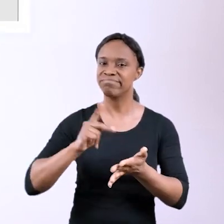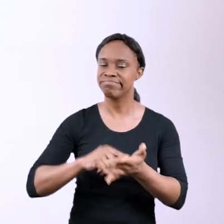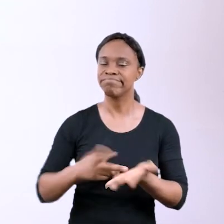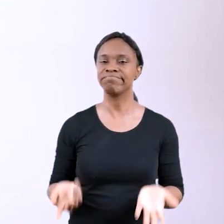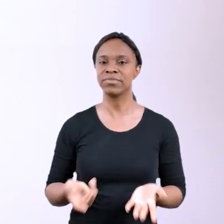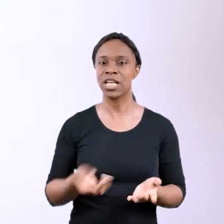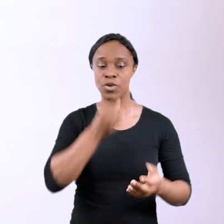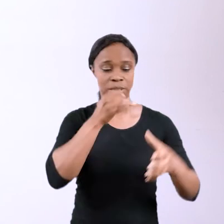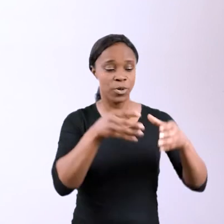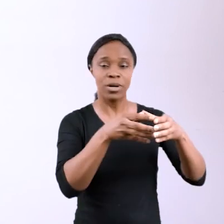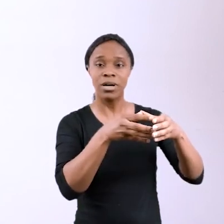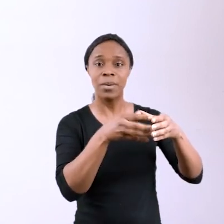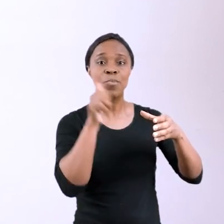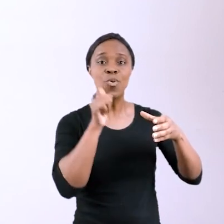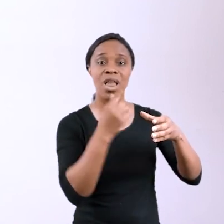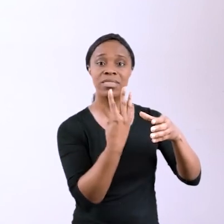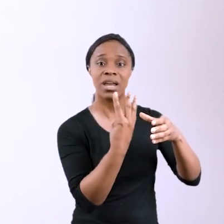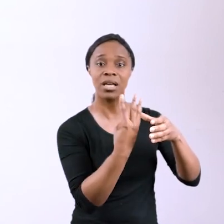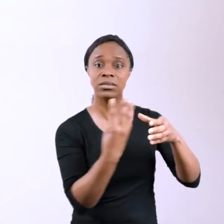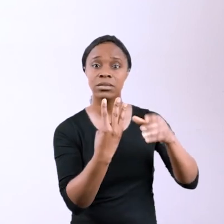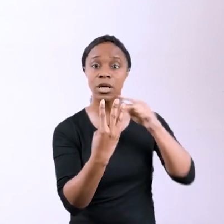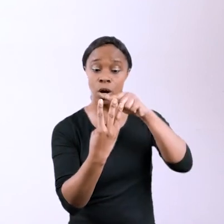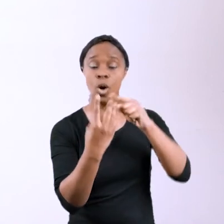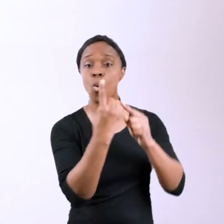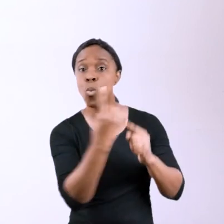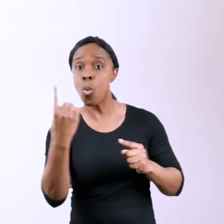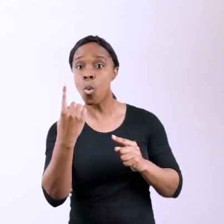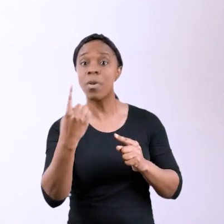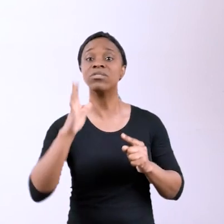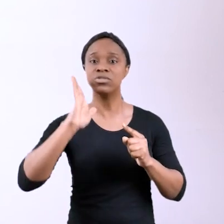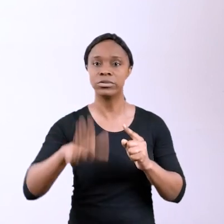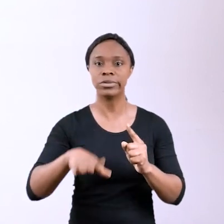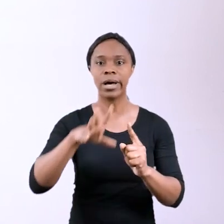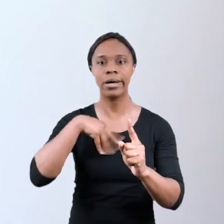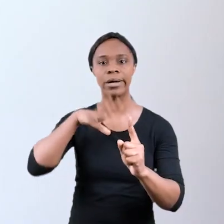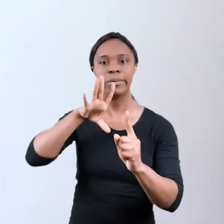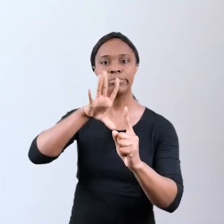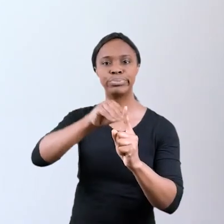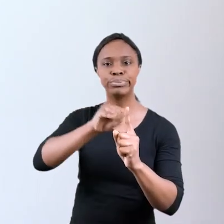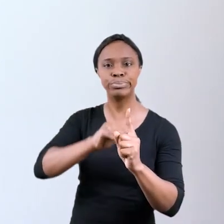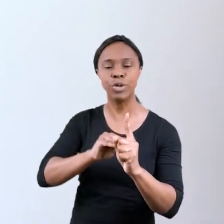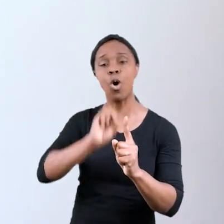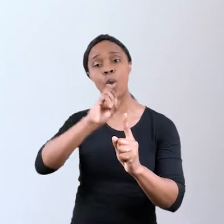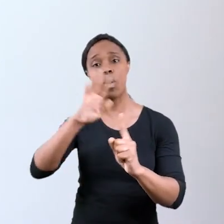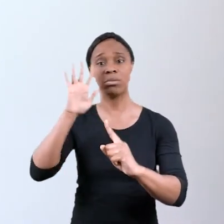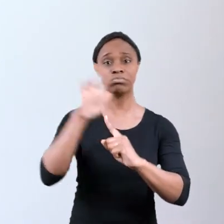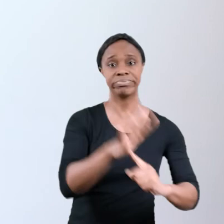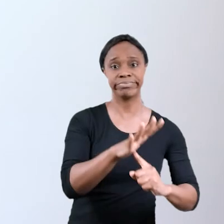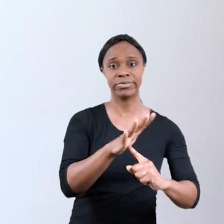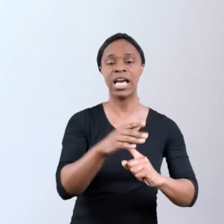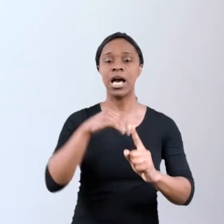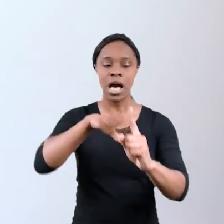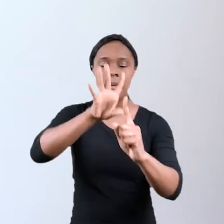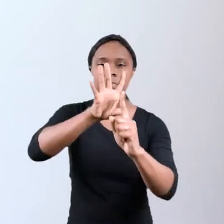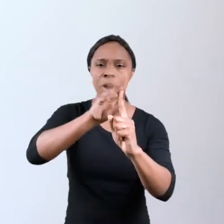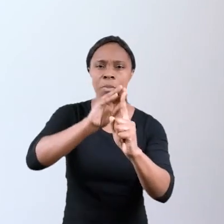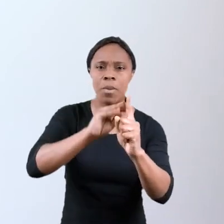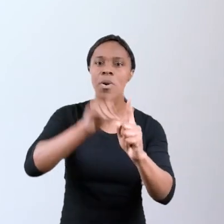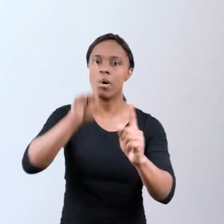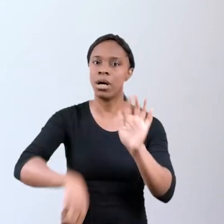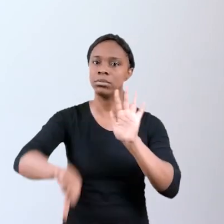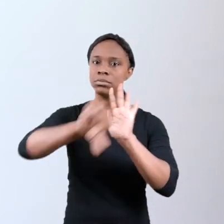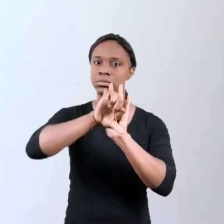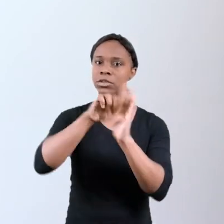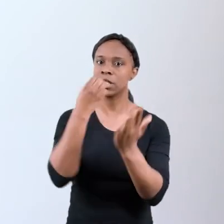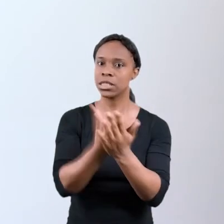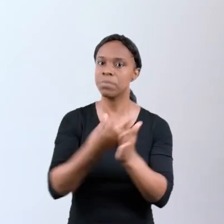em cada 3 mulheres já sofreu algum tipo de assédio no ambiente de trabalho. O assédio sexual é crime previsto no Código